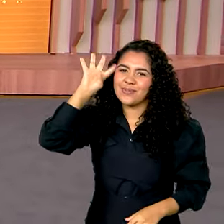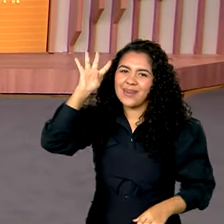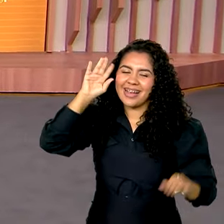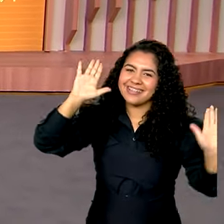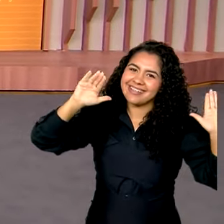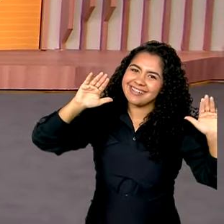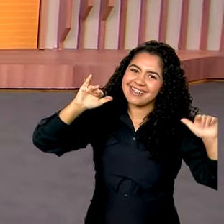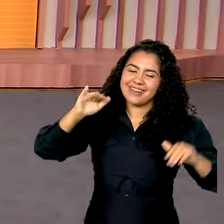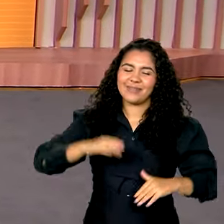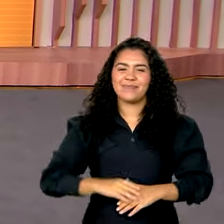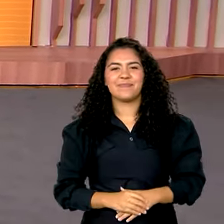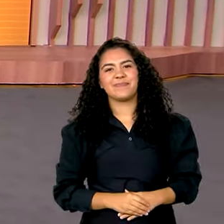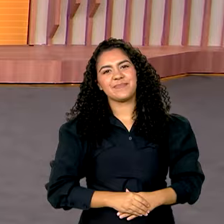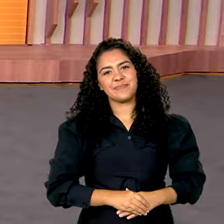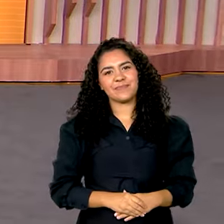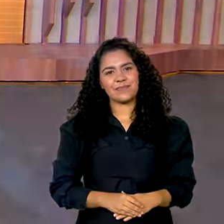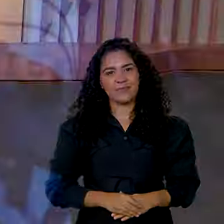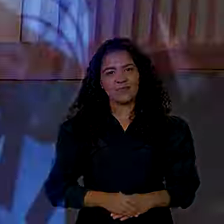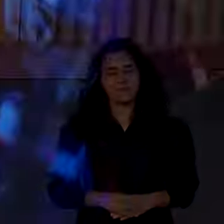Até amanhã. Tchau.